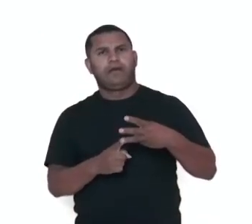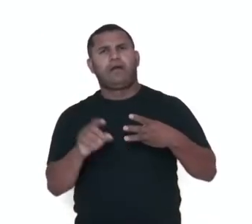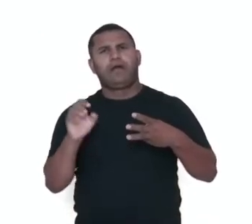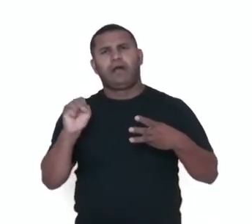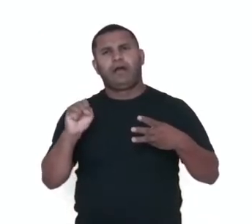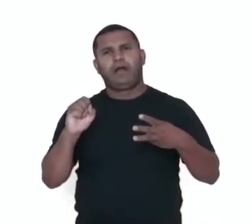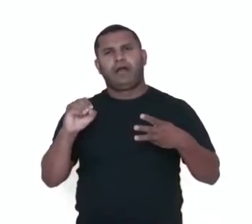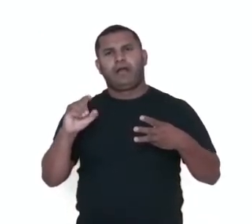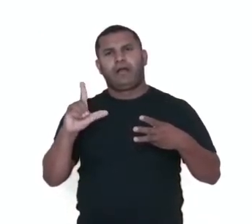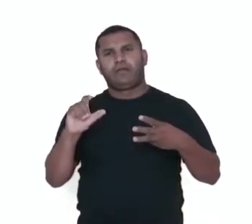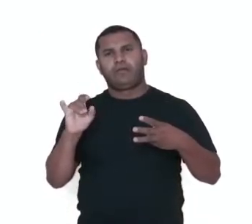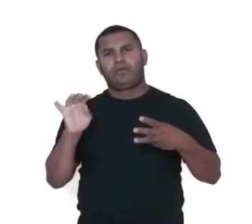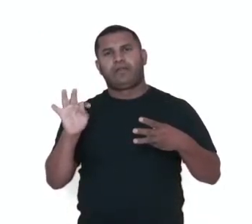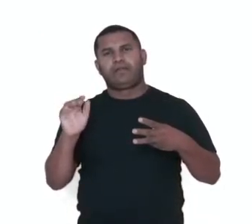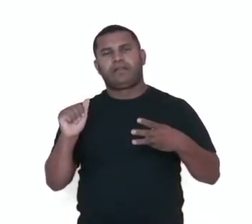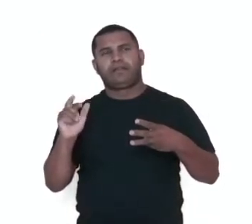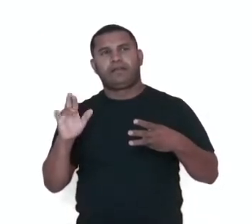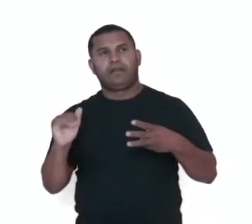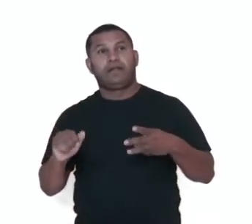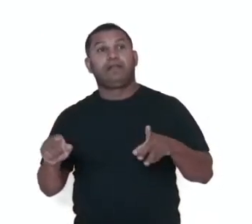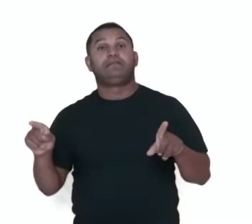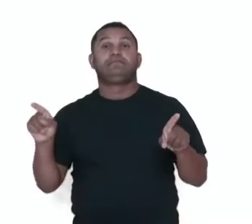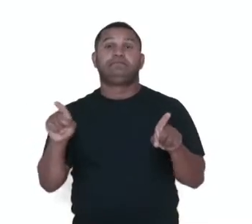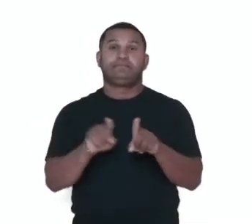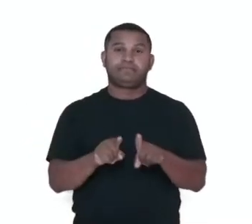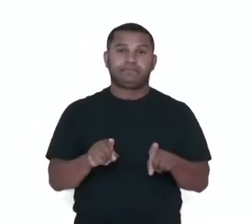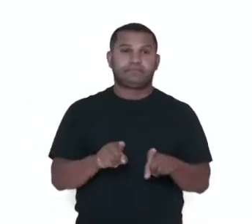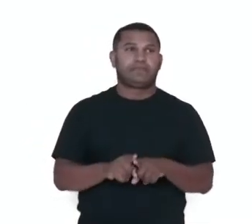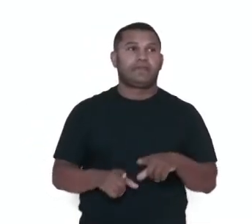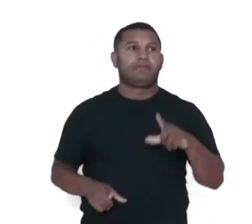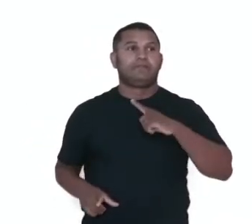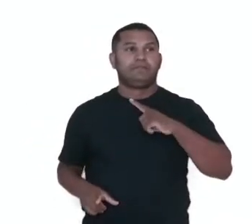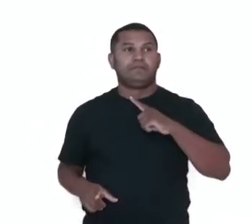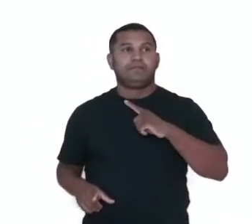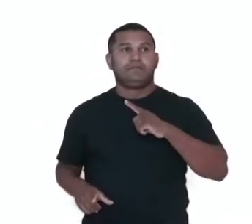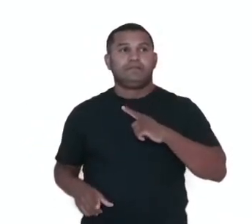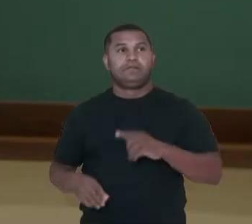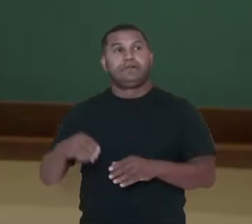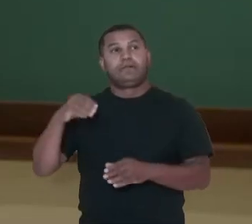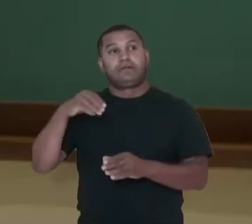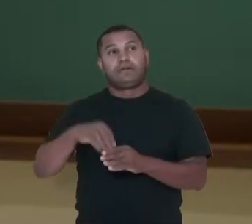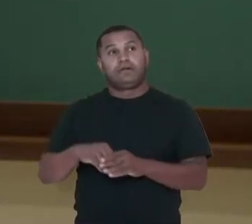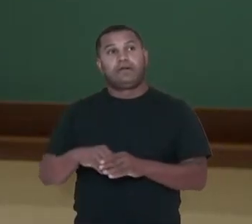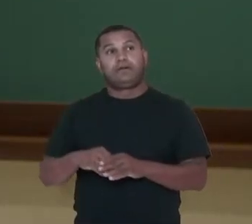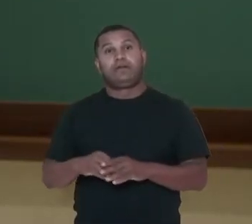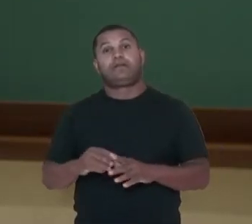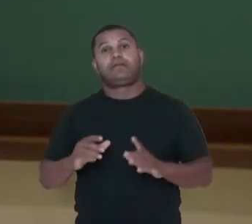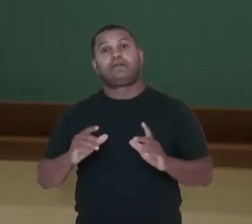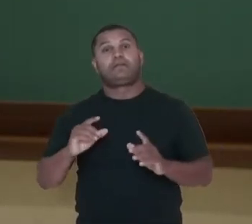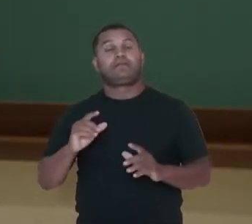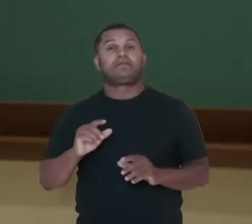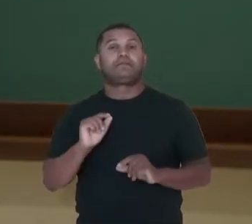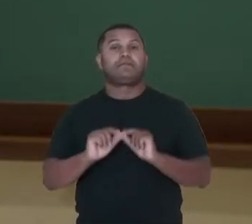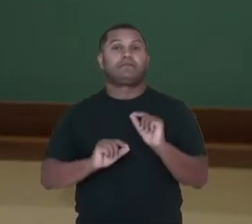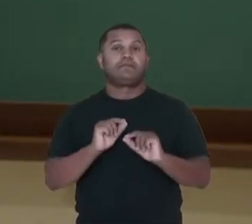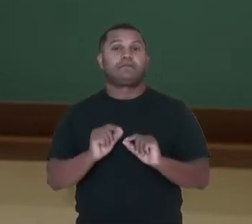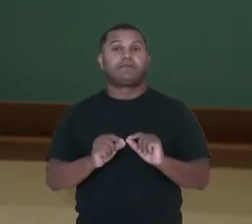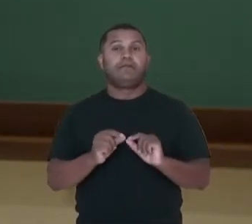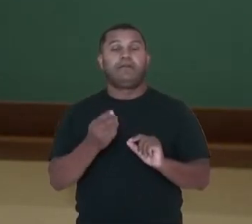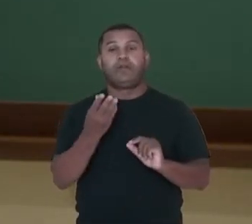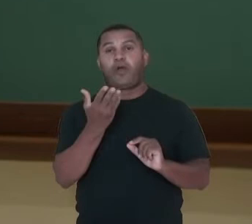solitária, né? Que é uma doença ali provocada, então, ali pela ingestão de